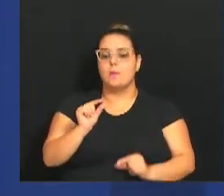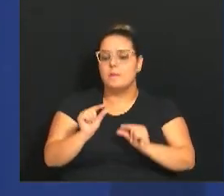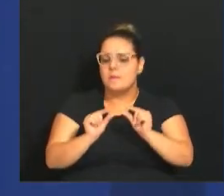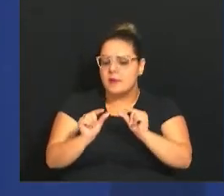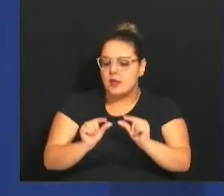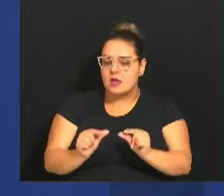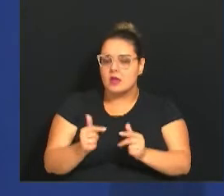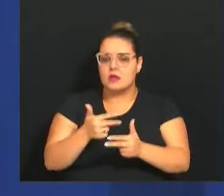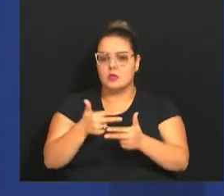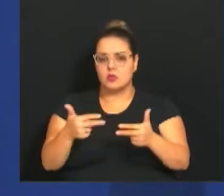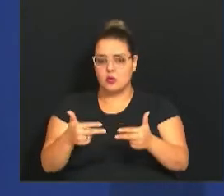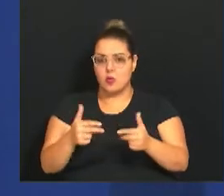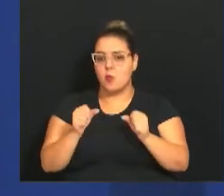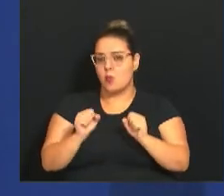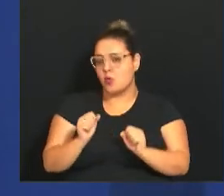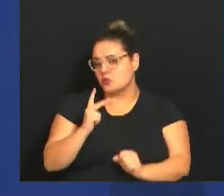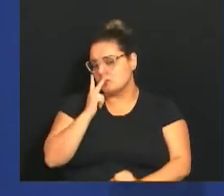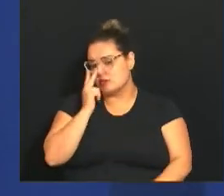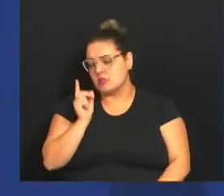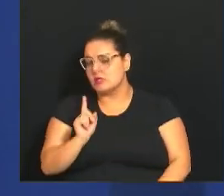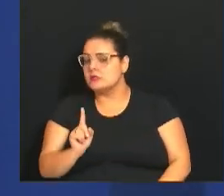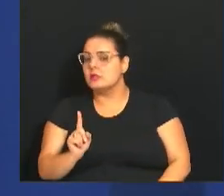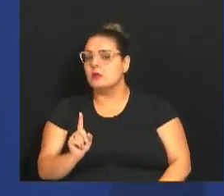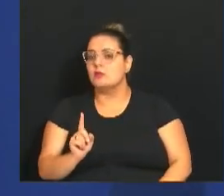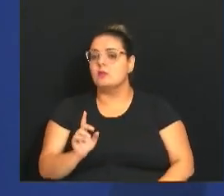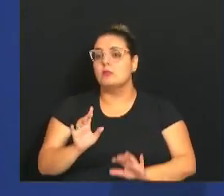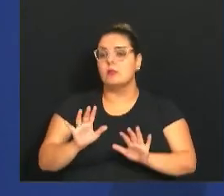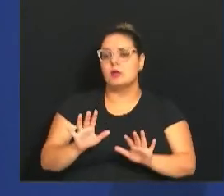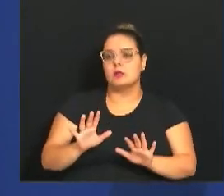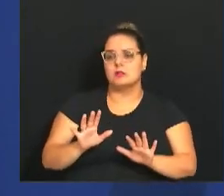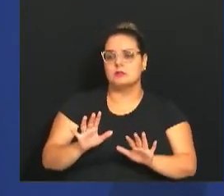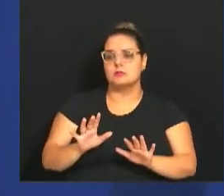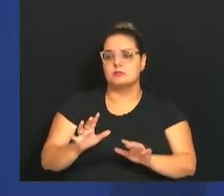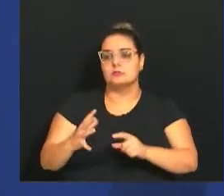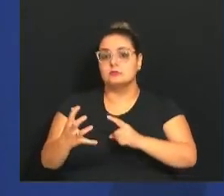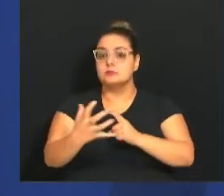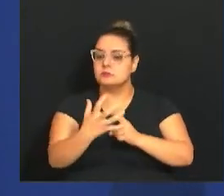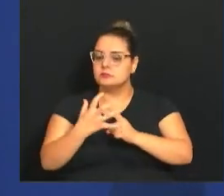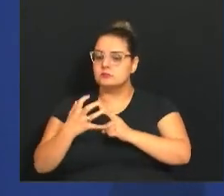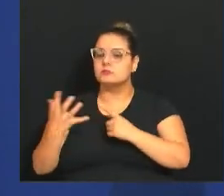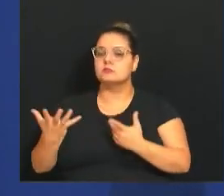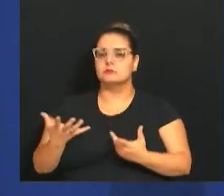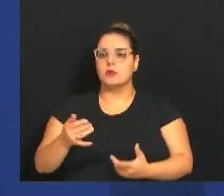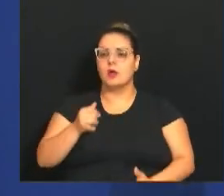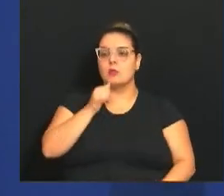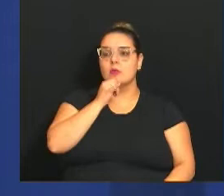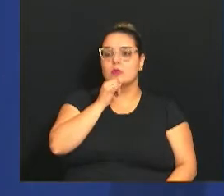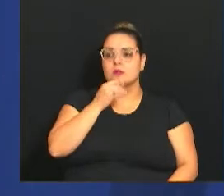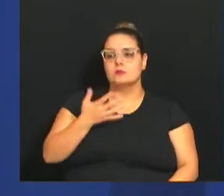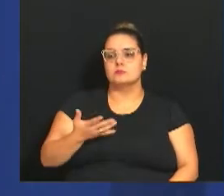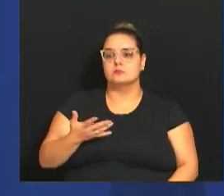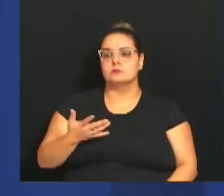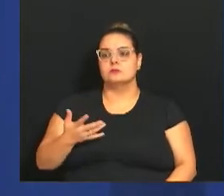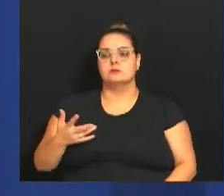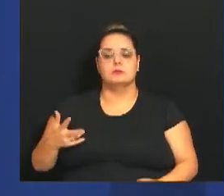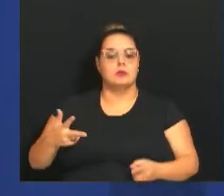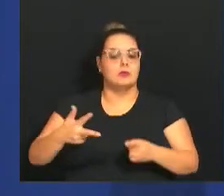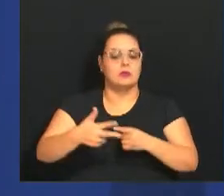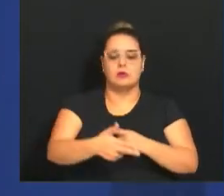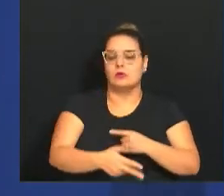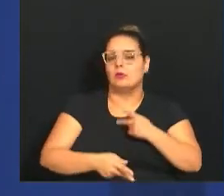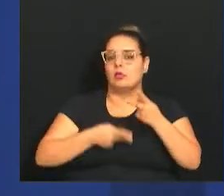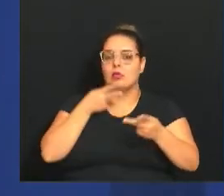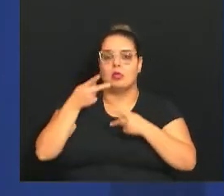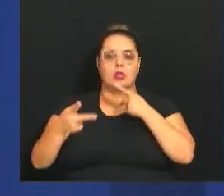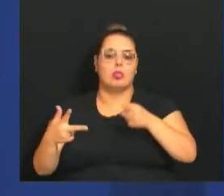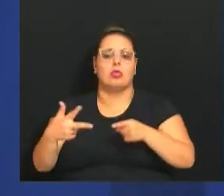que podem parecer que não, acabam nos afetando. Então, por exemplo, muitas vezes nós somos cortadas no meio da fala, muitas vezes nós não